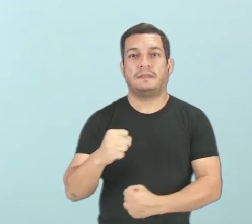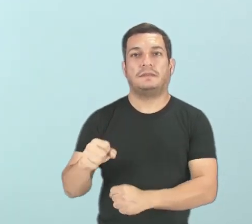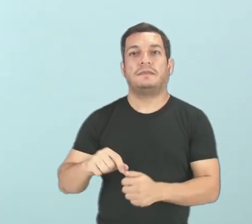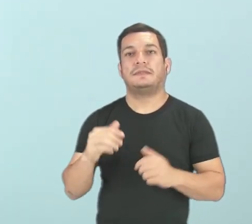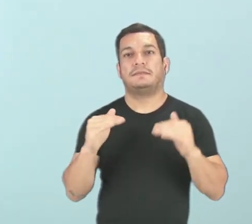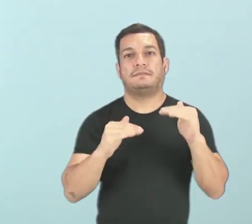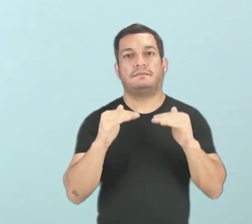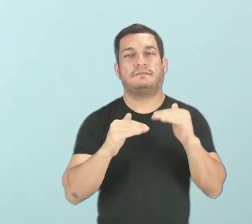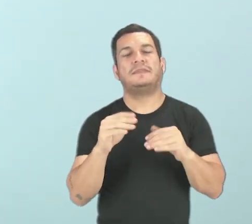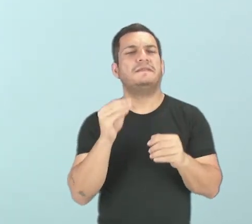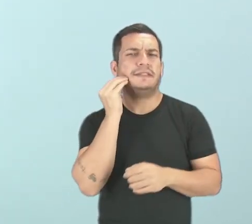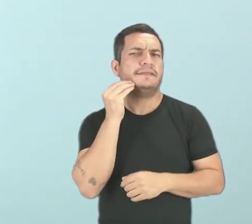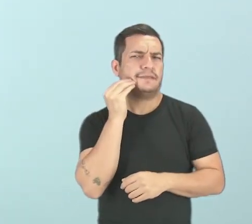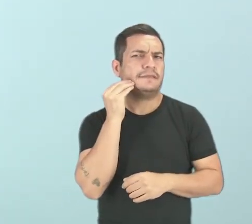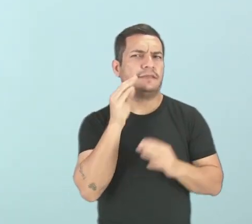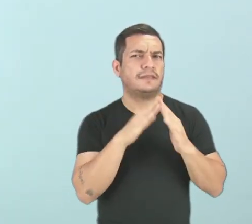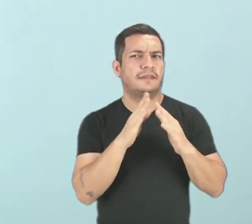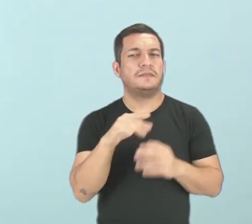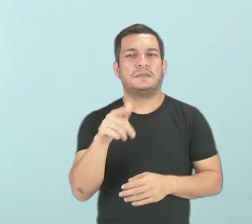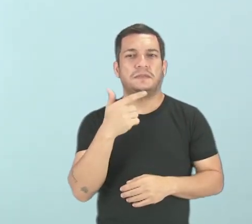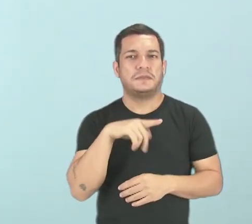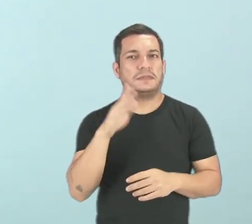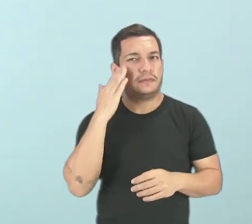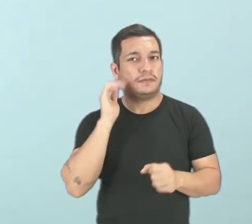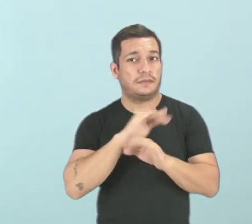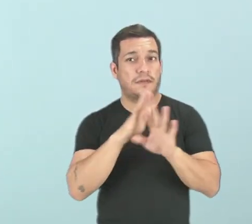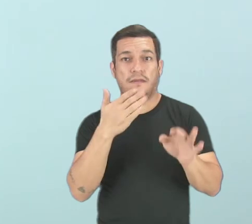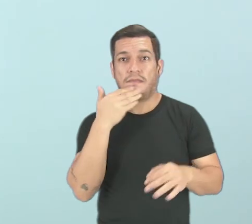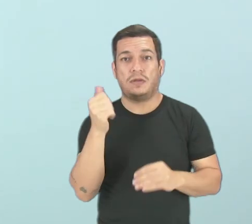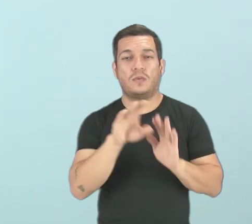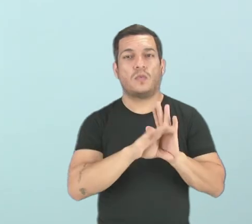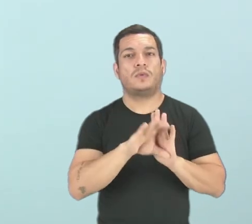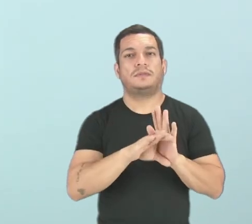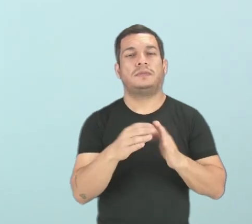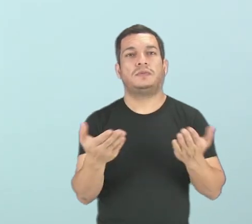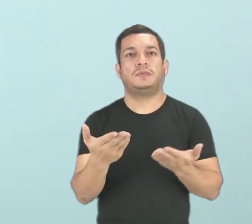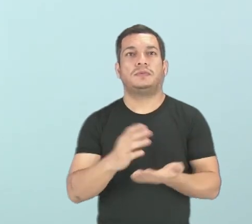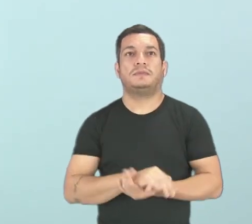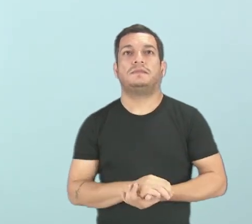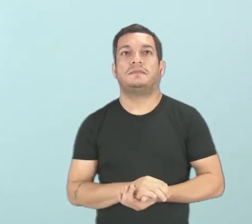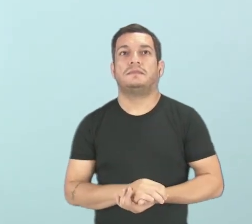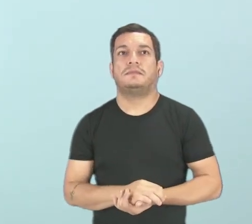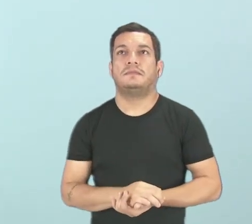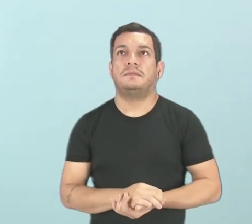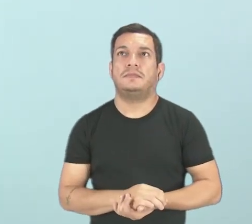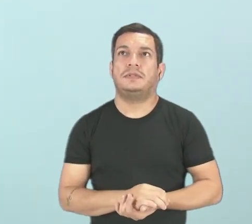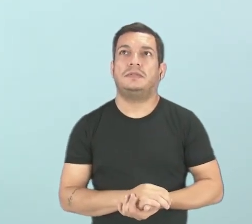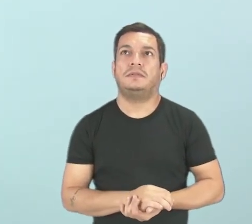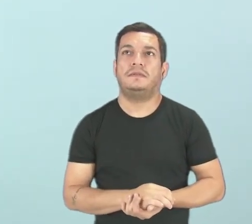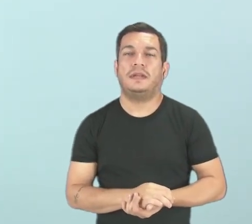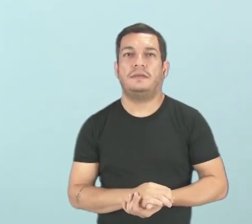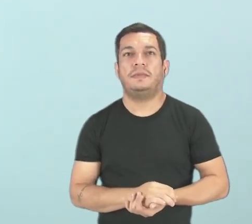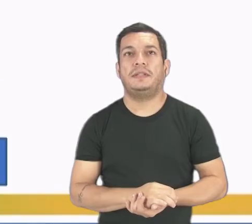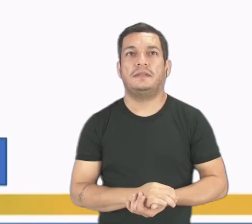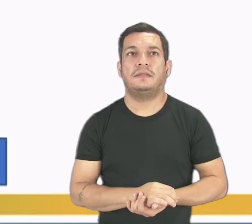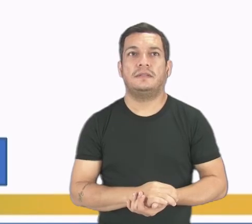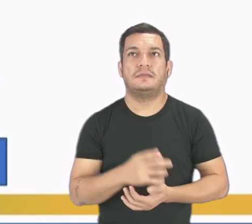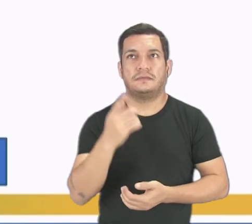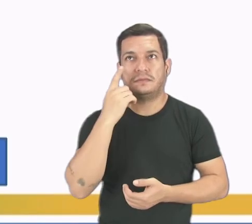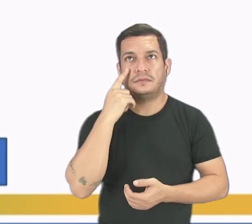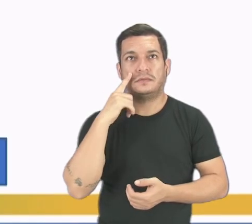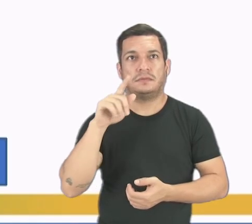o braço de um lado da gangorra vai ser igual a força vezes o braço do outro lado da gangorra. Se elas